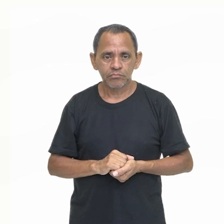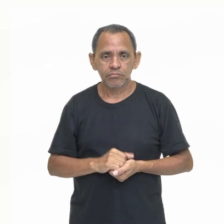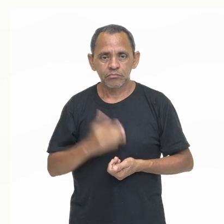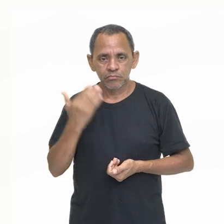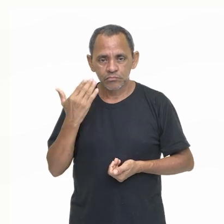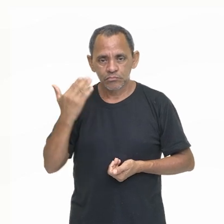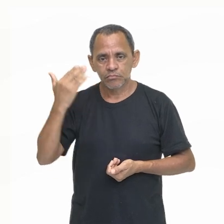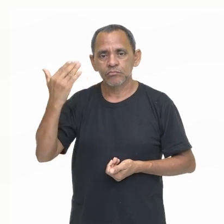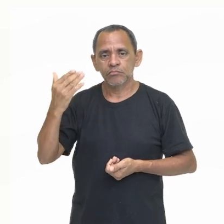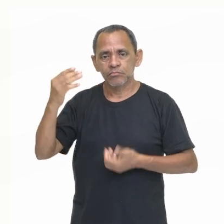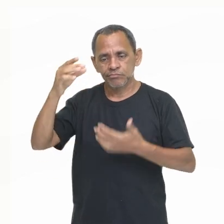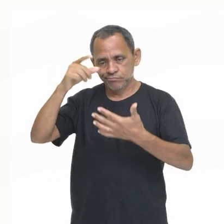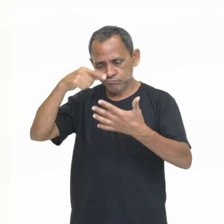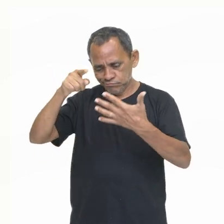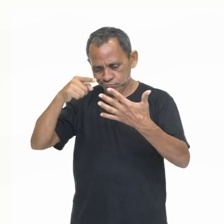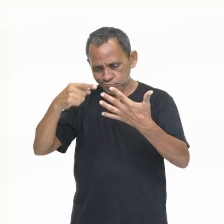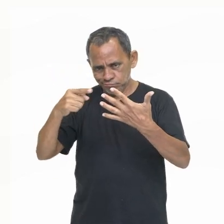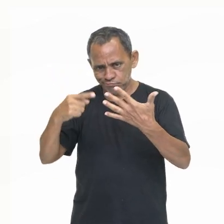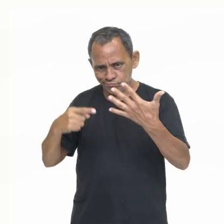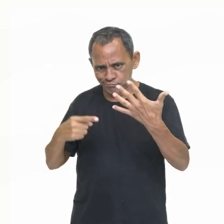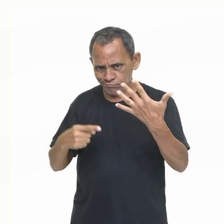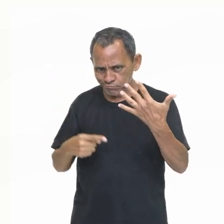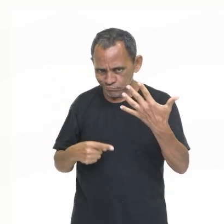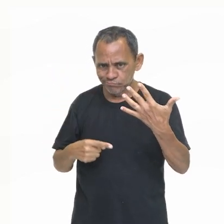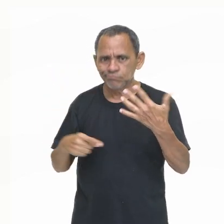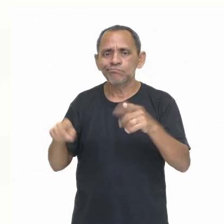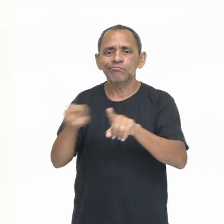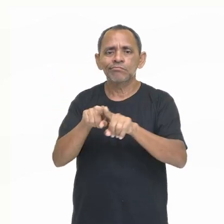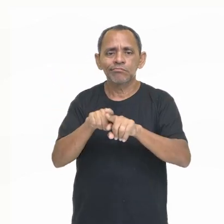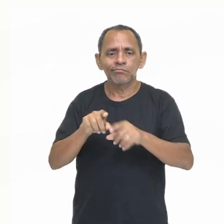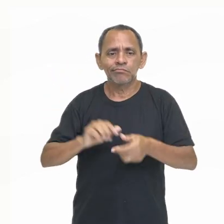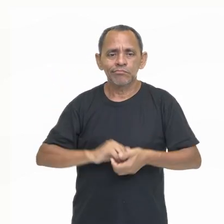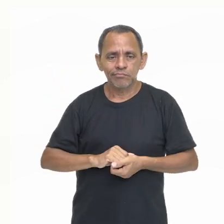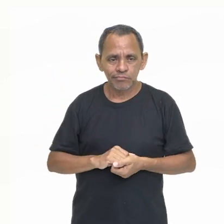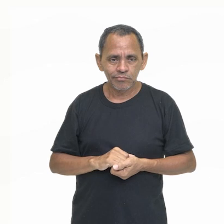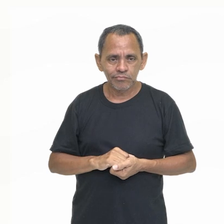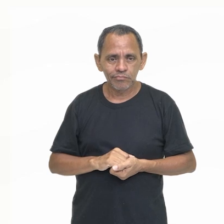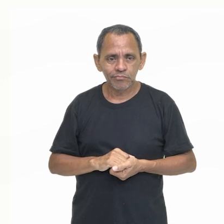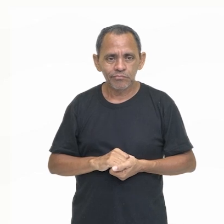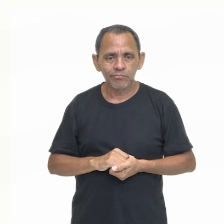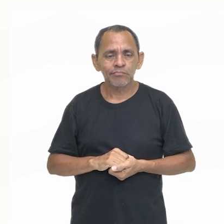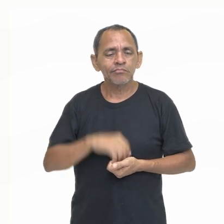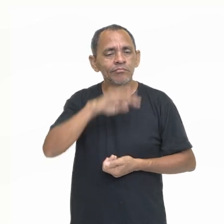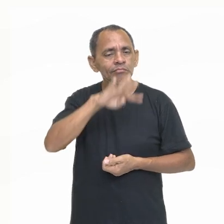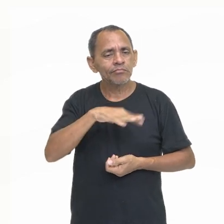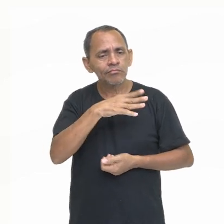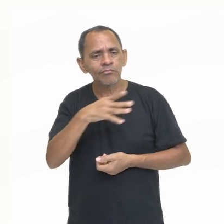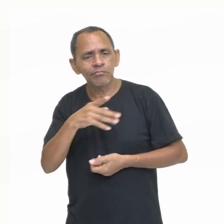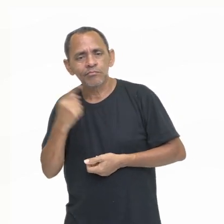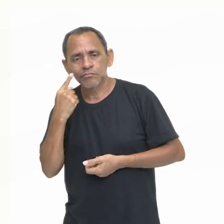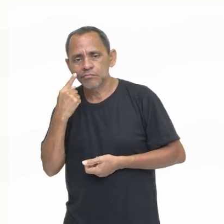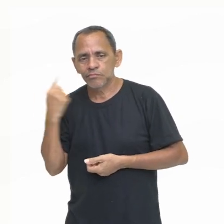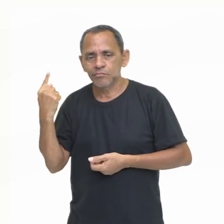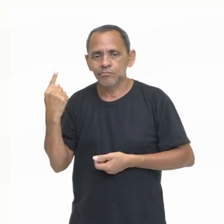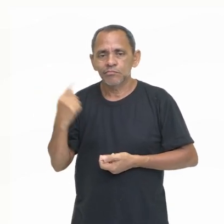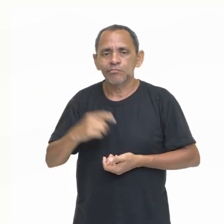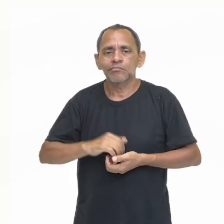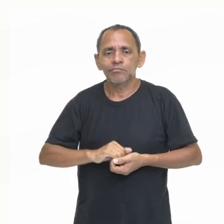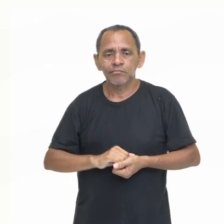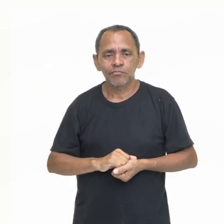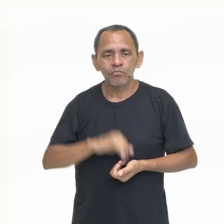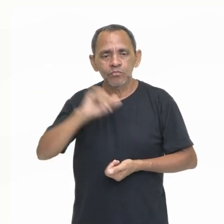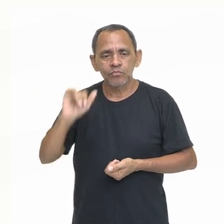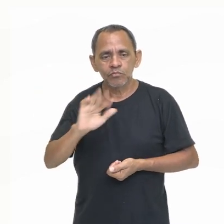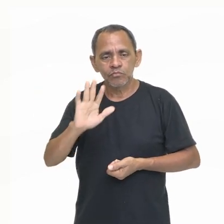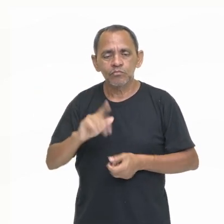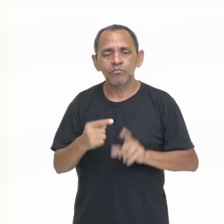decâmetro quadrado, ou então se for menor, né, decímetro quadrado, centímetro quadrado e milímetro quadrado. E para a gente